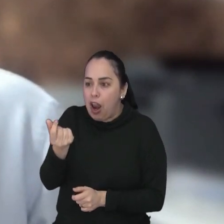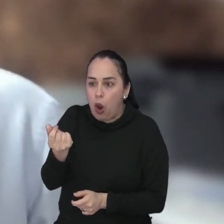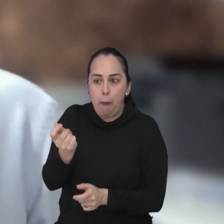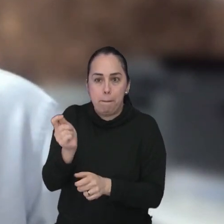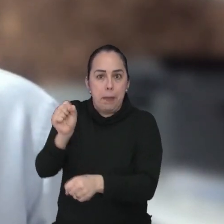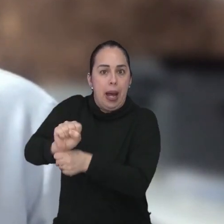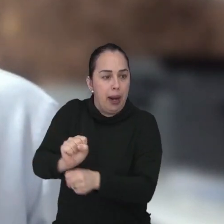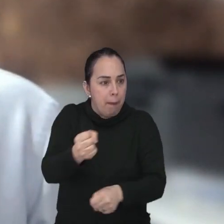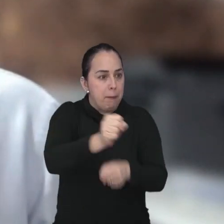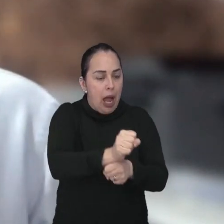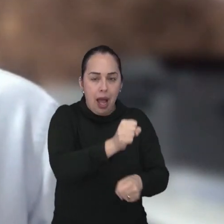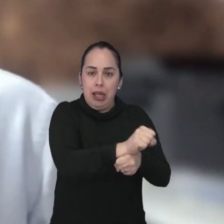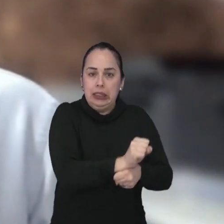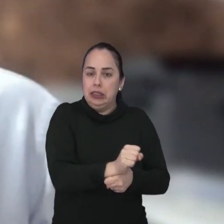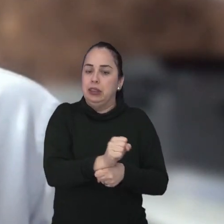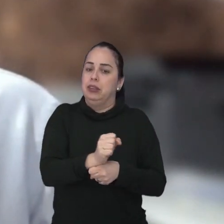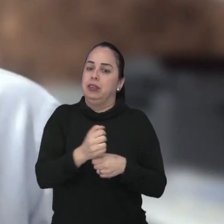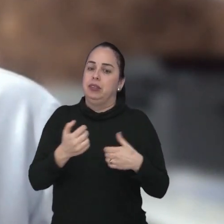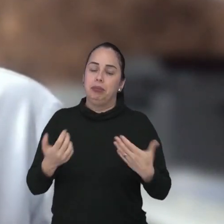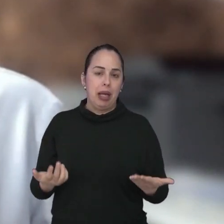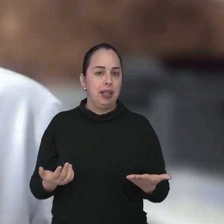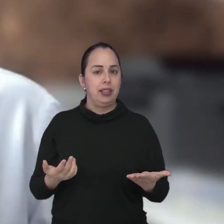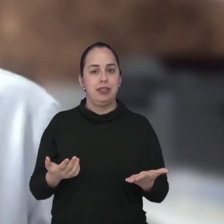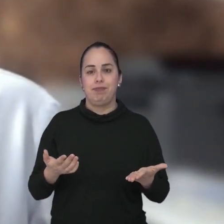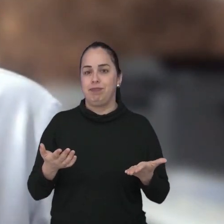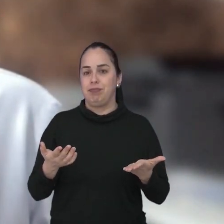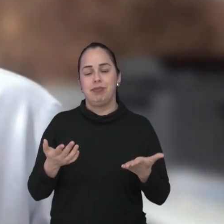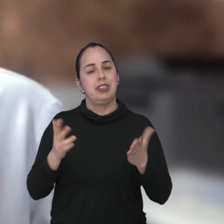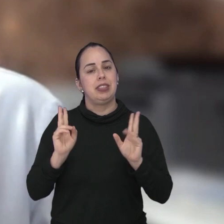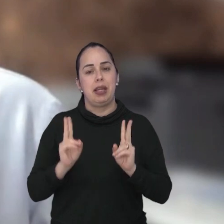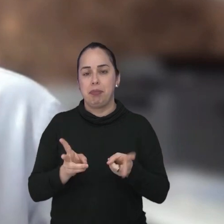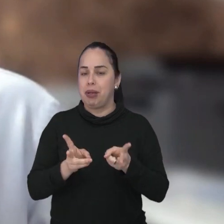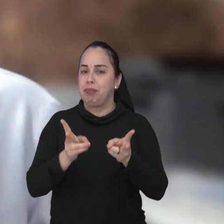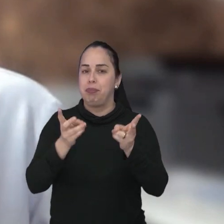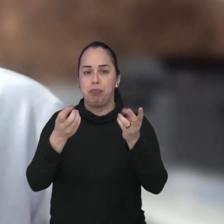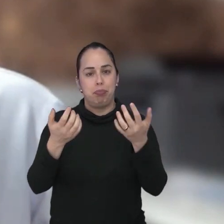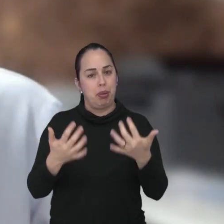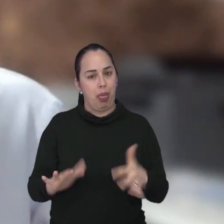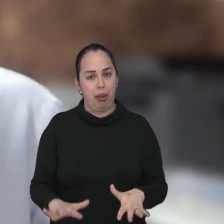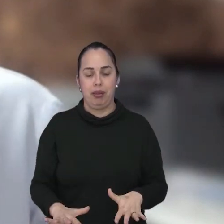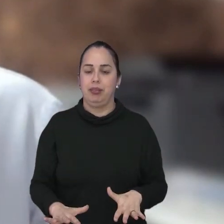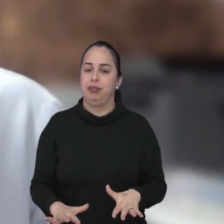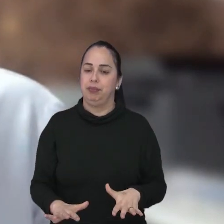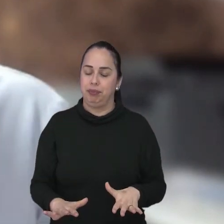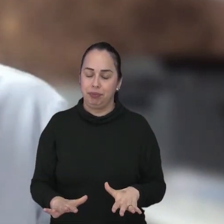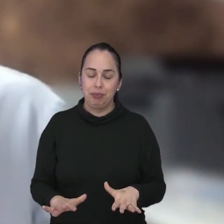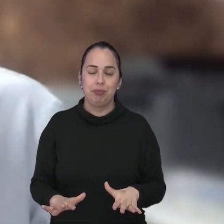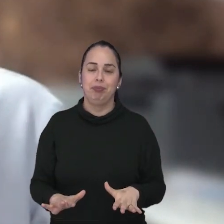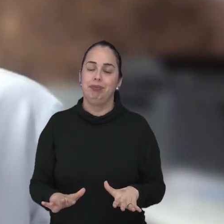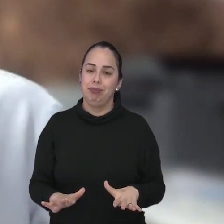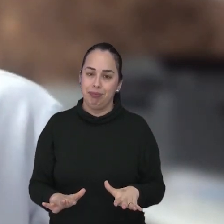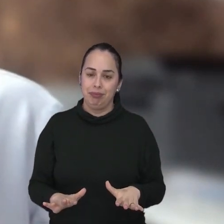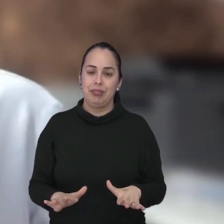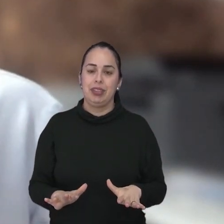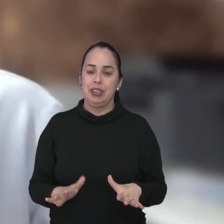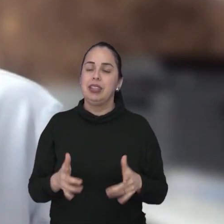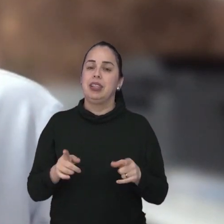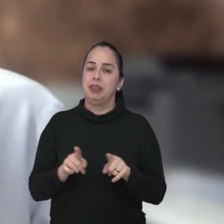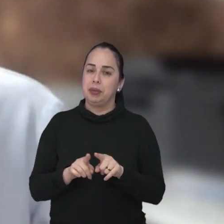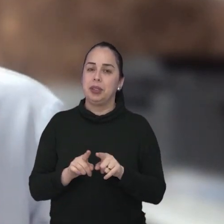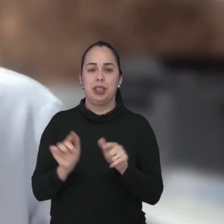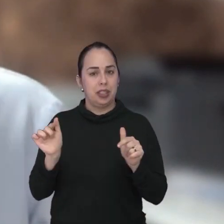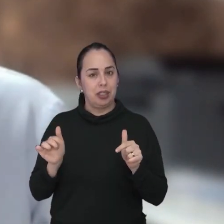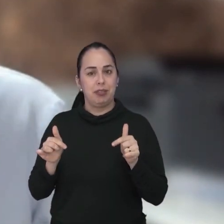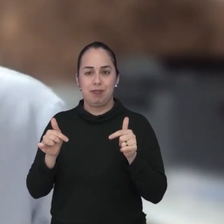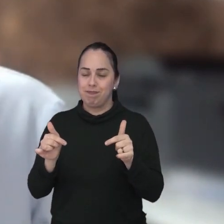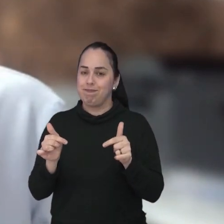congelamento de preços, que era uma medida artificial e que tinha impacto temporário cada vez menor período de tempo em que esse